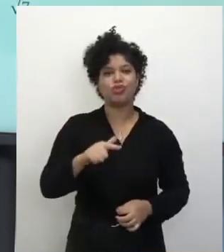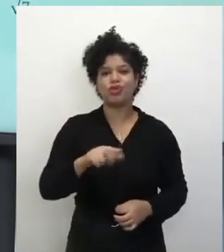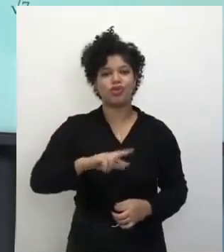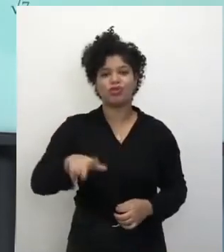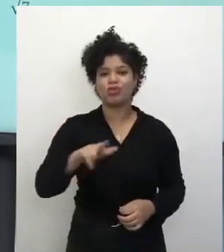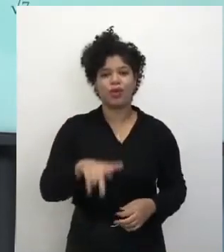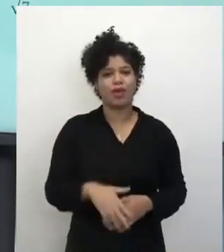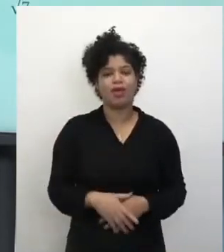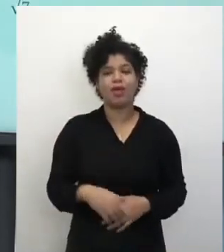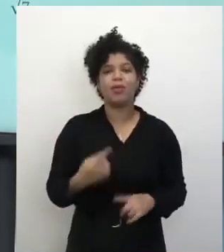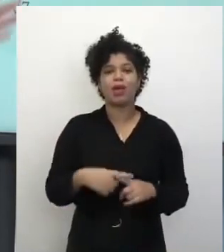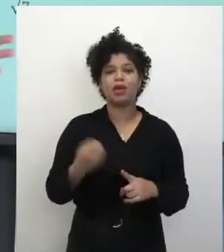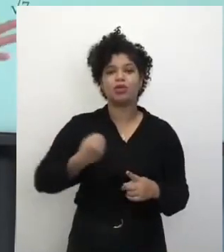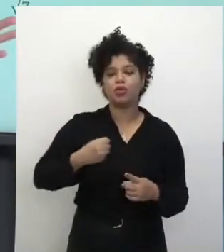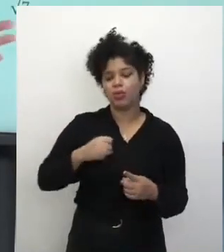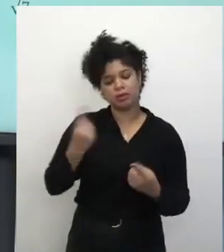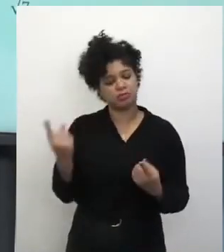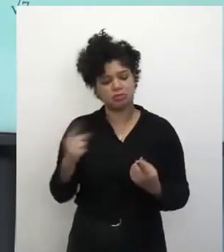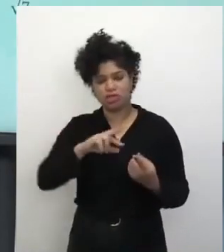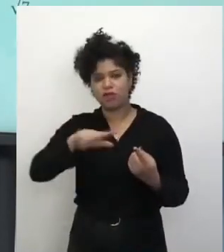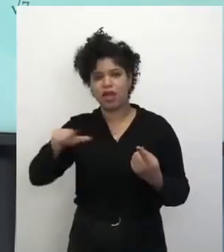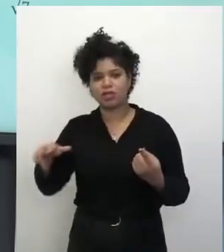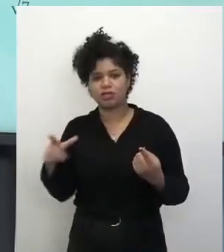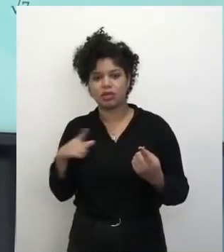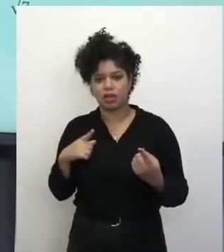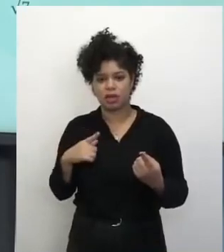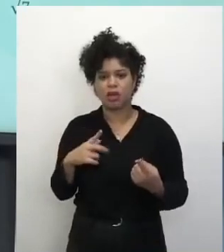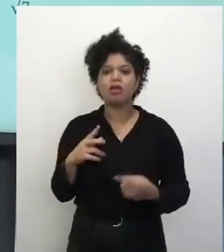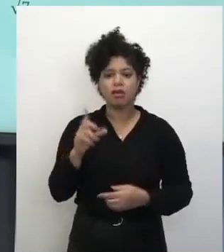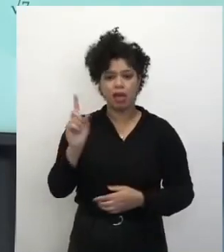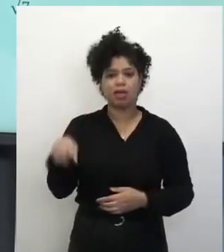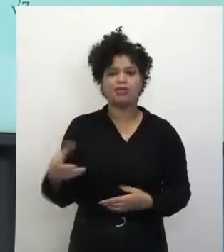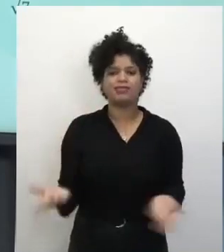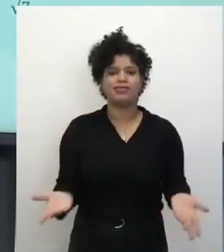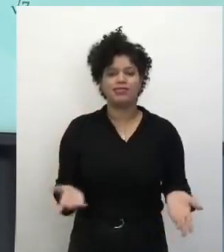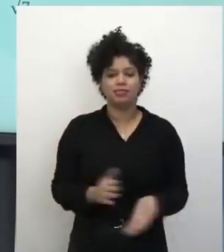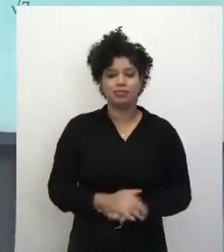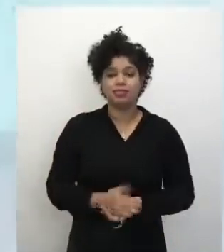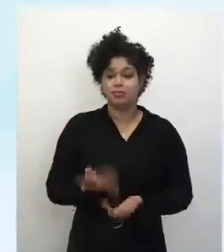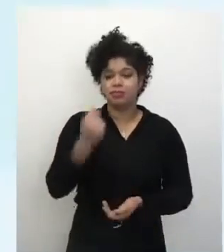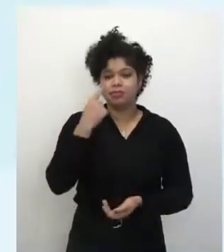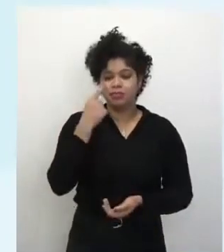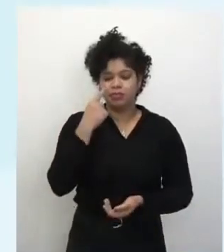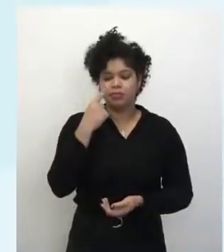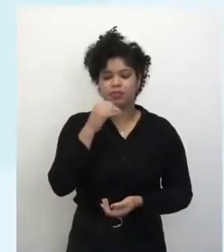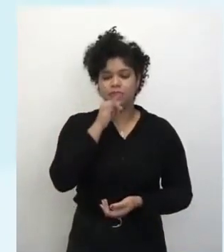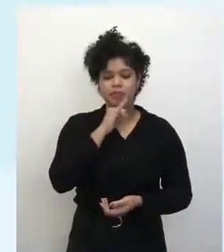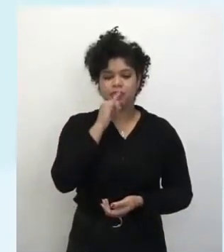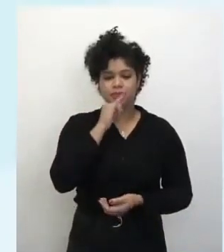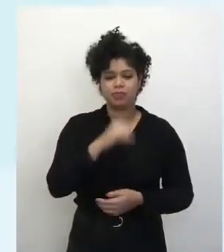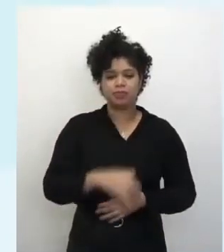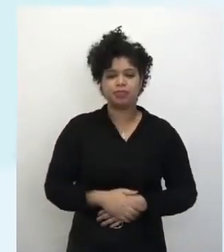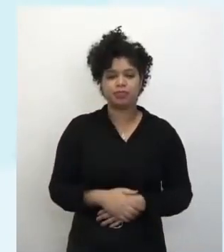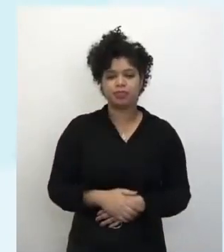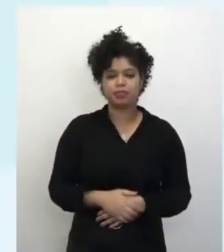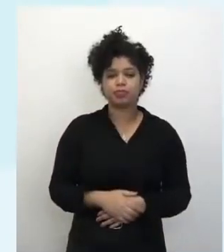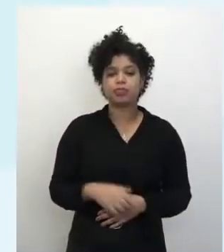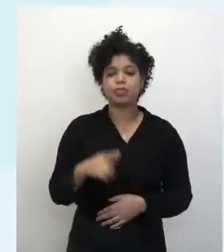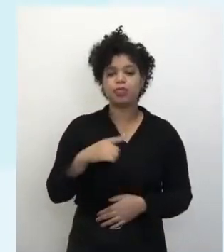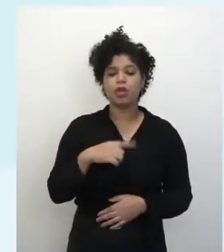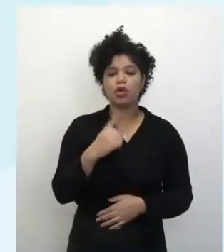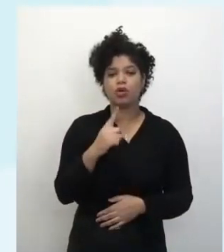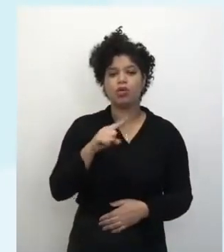repetindo. São números diferentes que aparecem ali. Ah, então é isso? É. Mas olha os exemplos aí. Um deles está assim, ó.